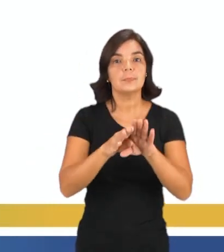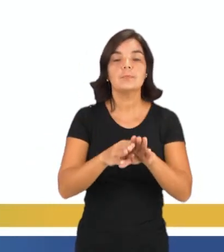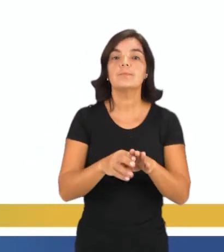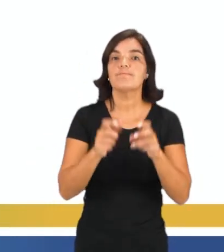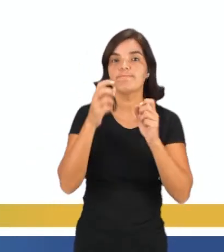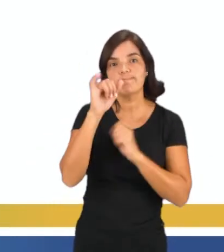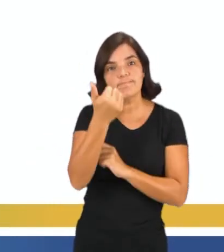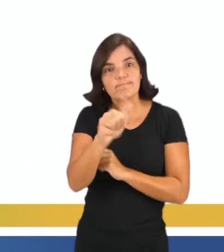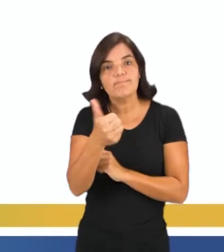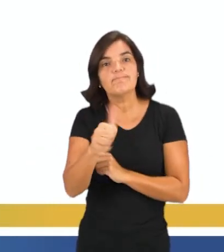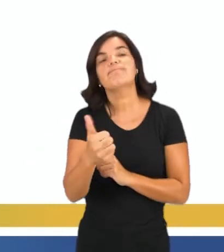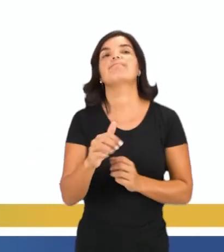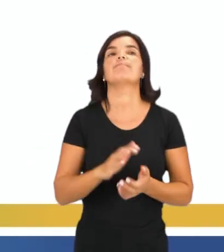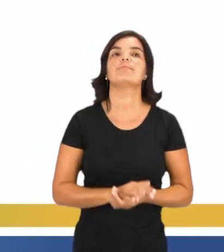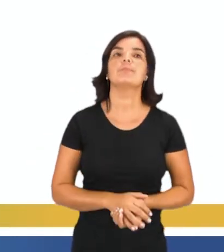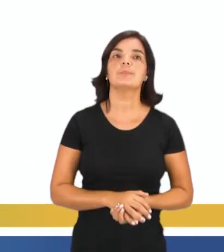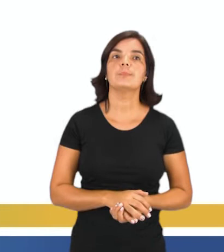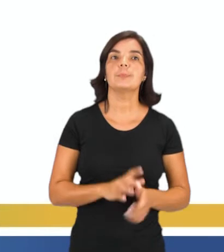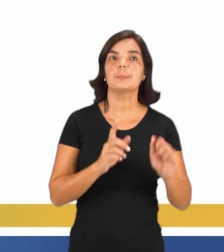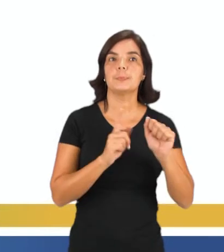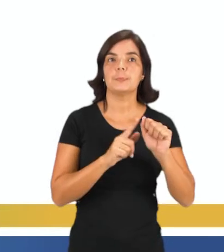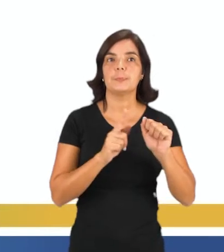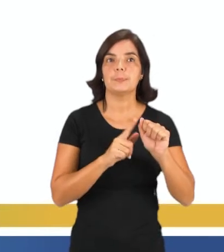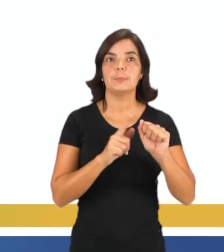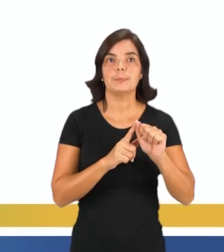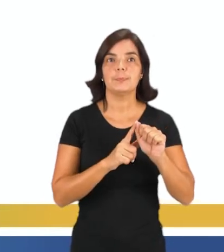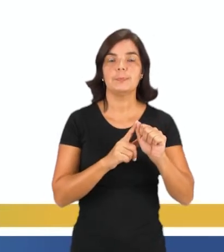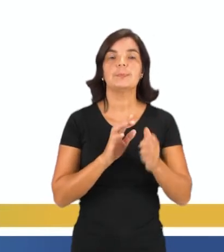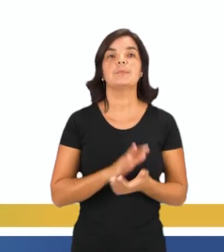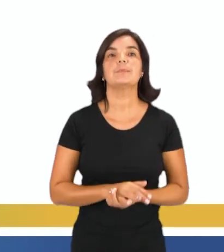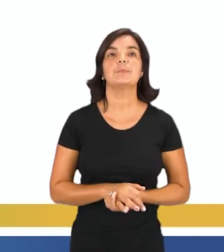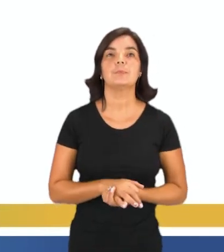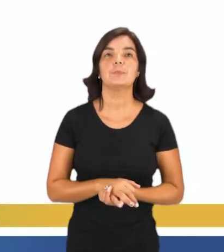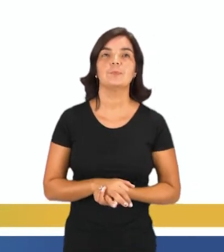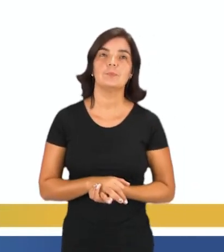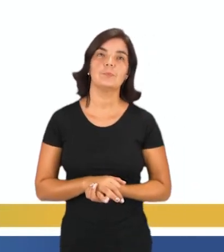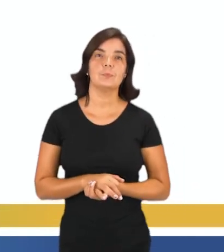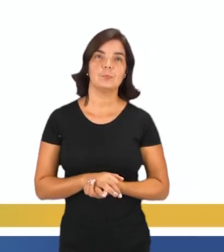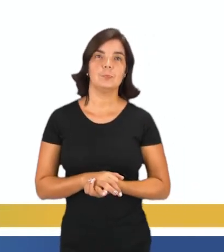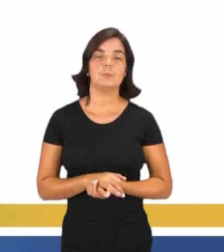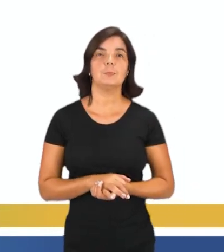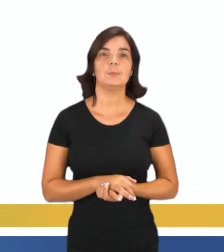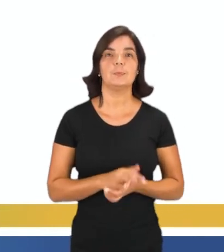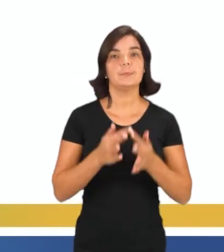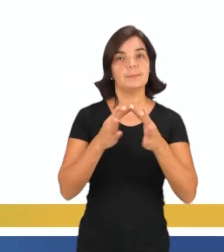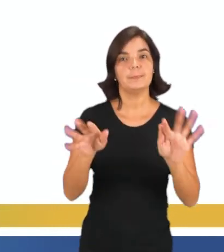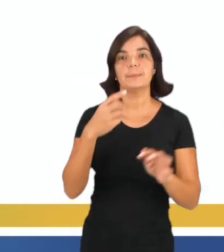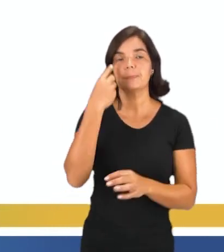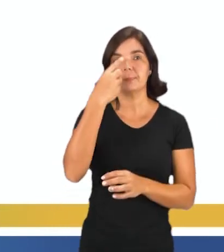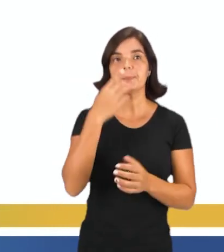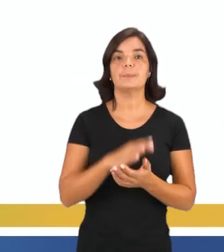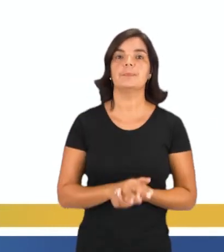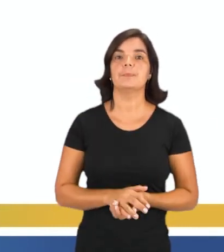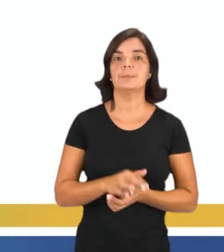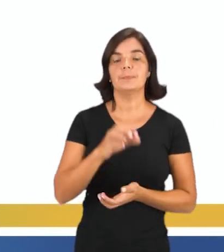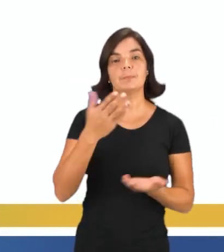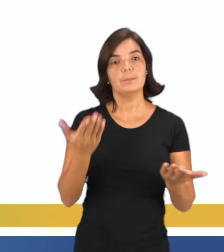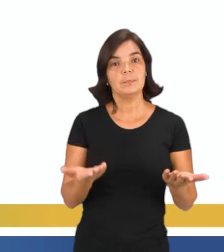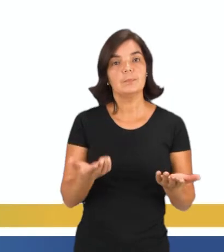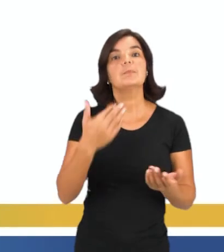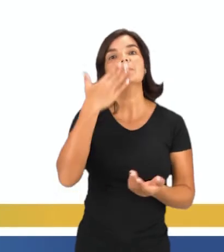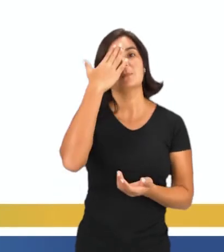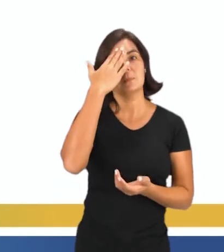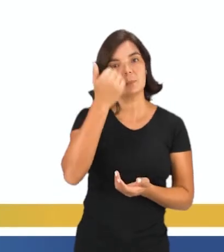muito bem analisado. Vamos lá. Letra A. Maria comprou um auto novo. Então,